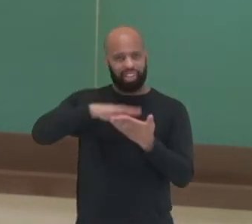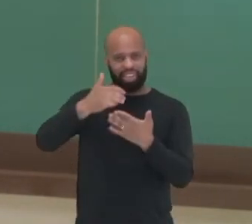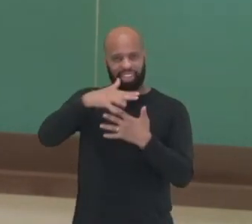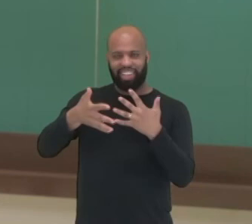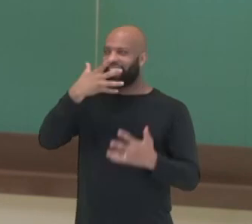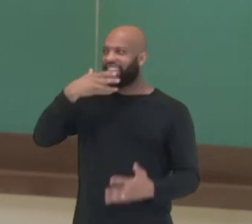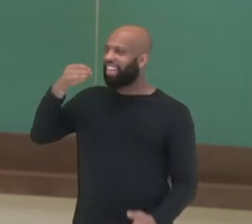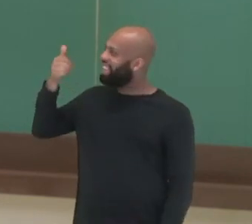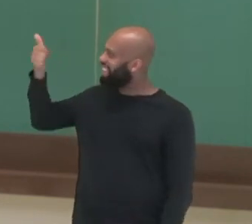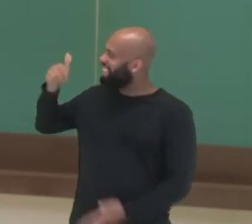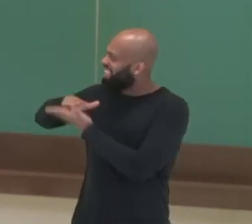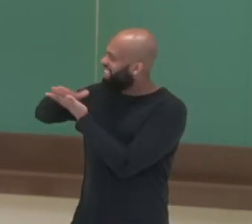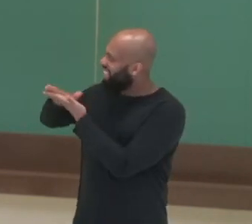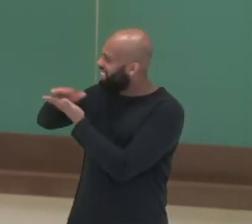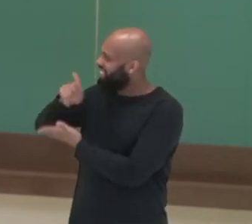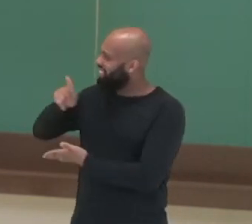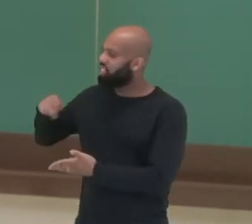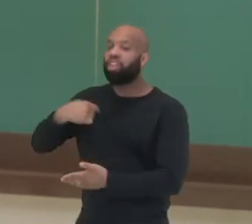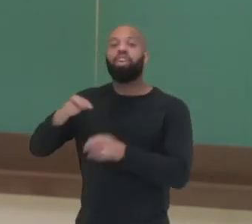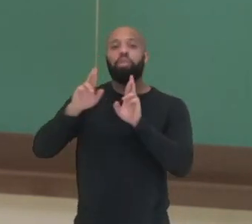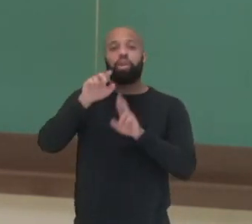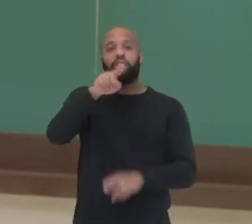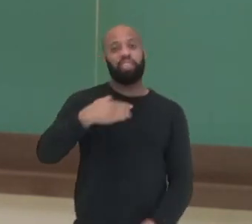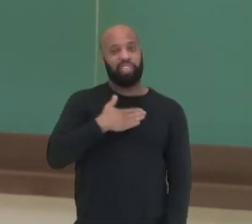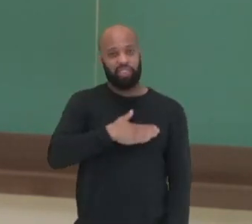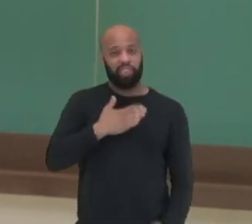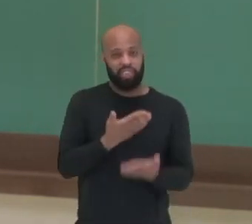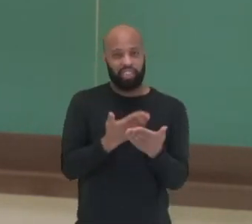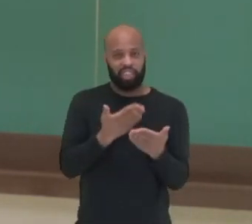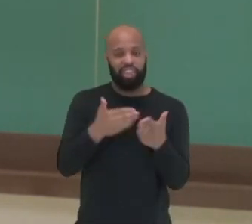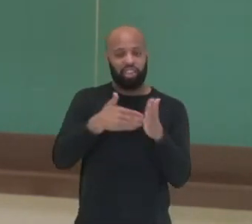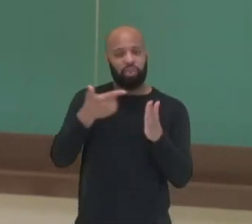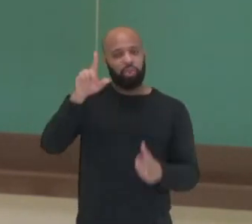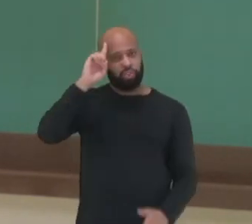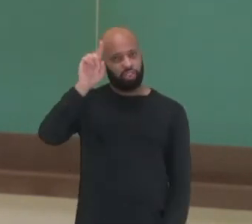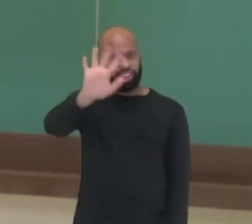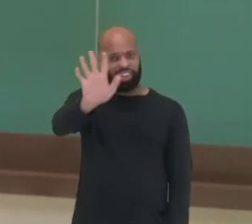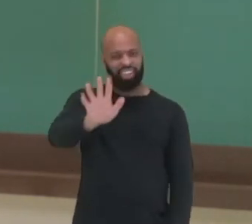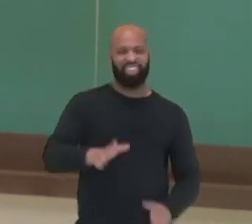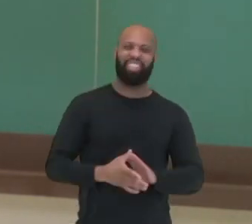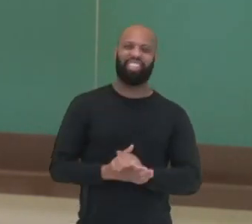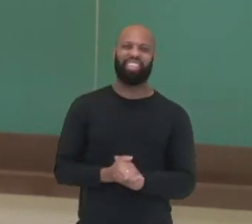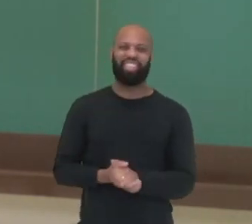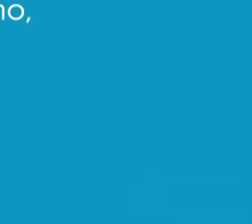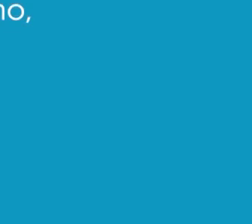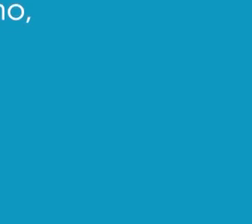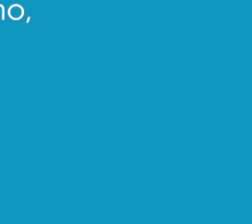Natan, muito obrigada. Espero que vocês tenham gostado. Até breve. Tchau, tchau.